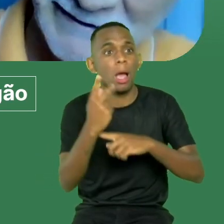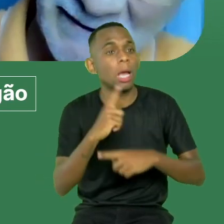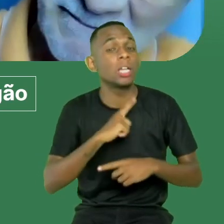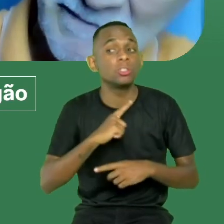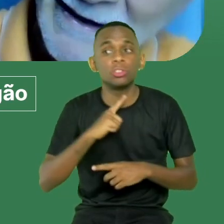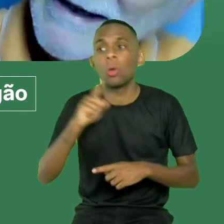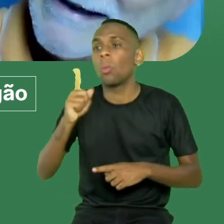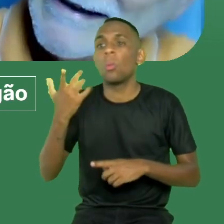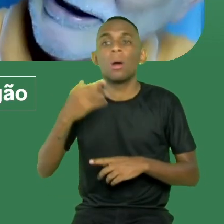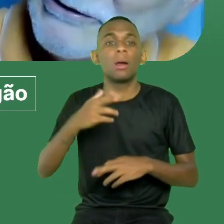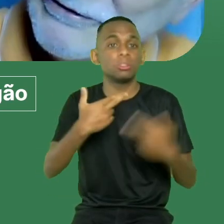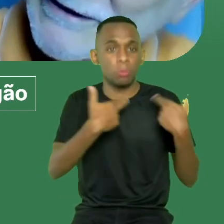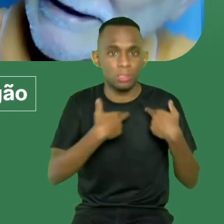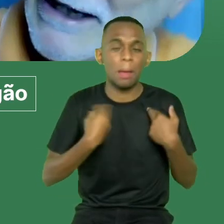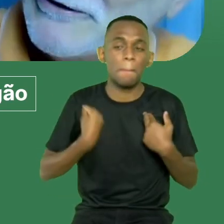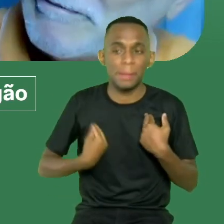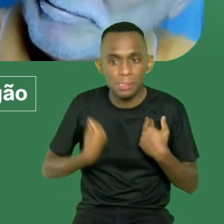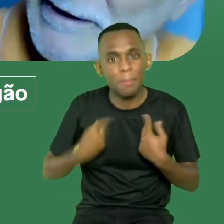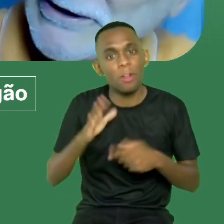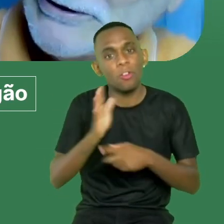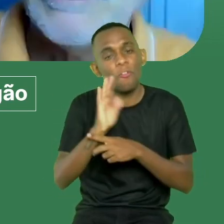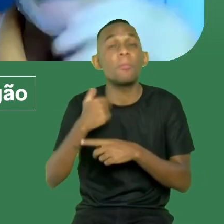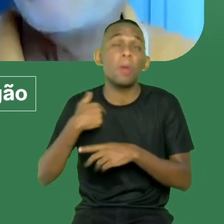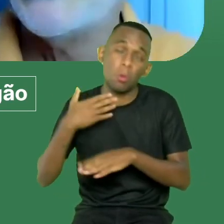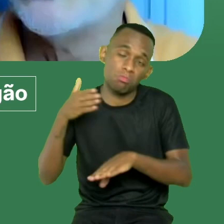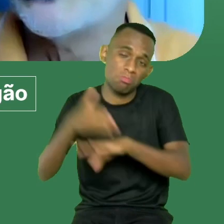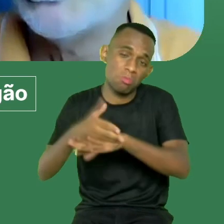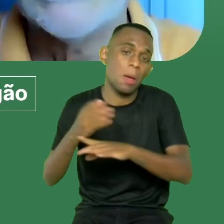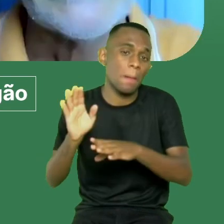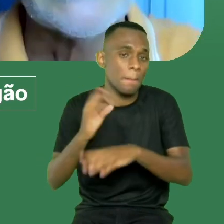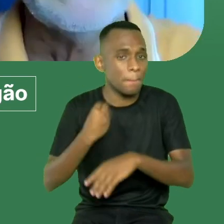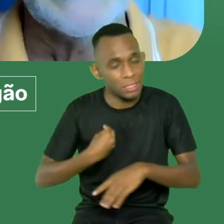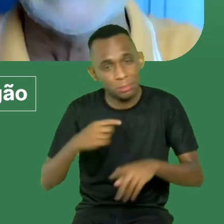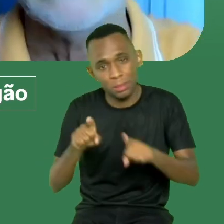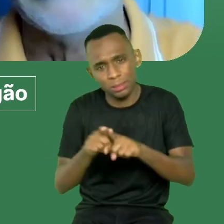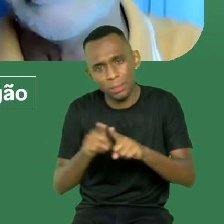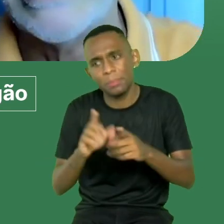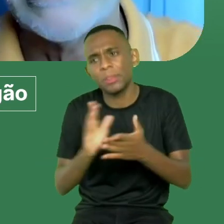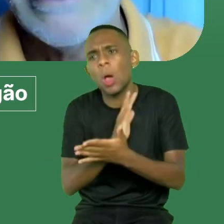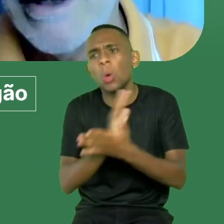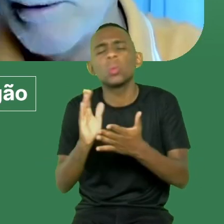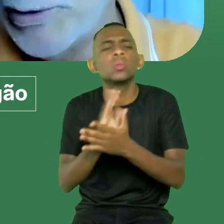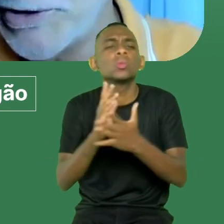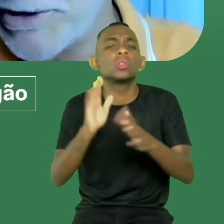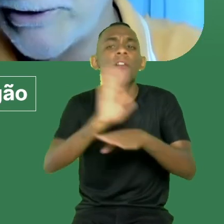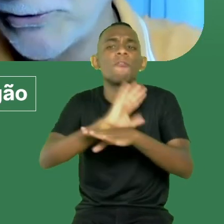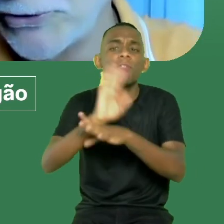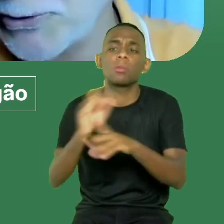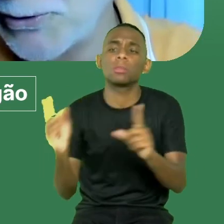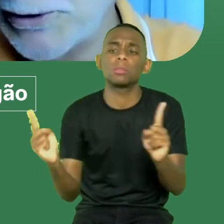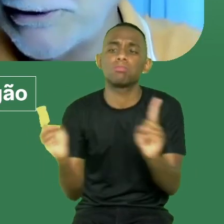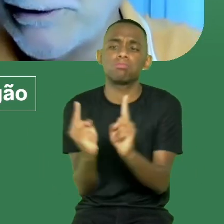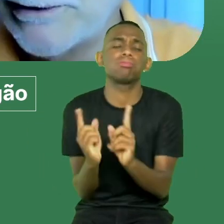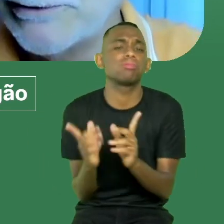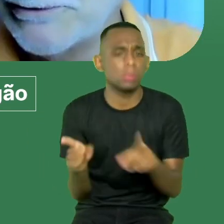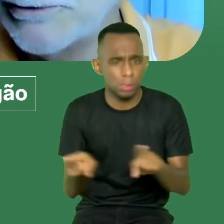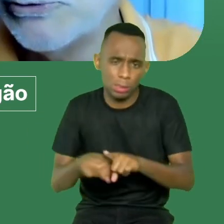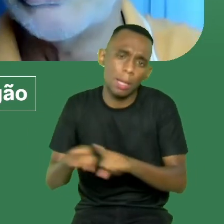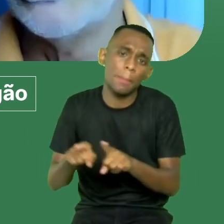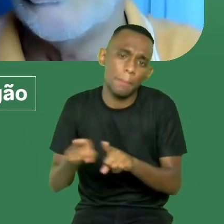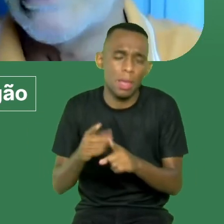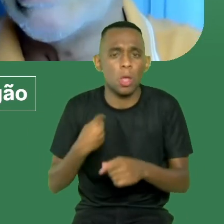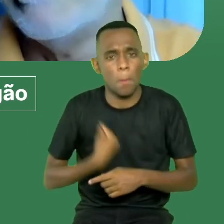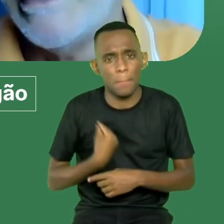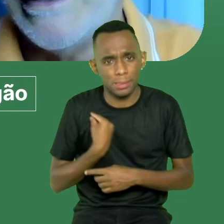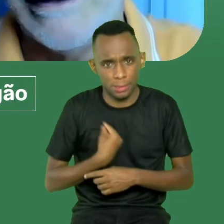lá. E eu fiz lá um papel. Depois eu fiz uns curtas também, eu fiz umas pontinhas nos curtas,